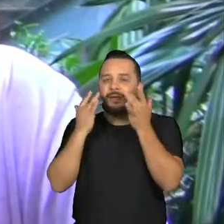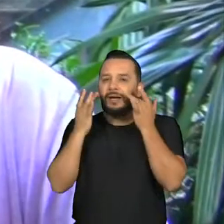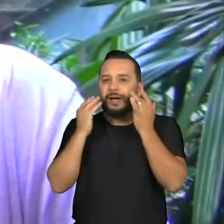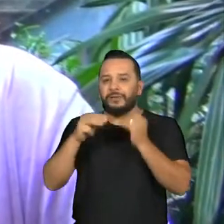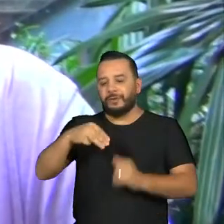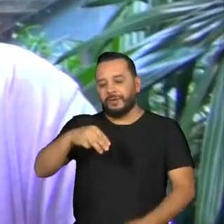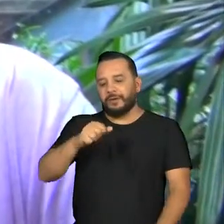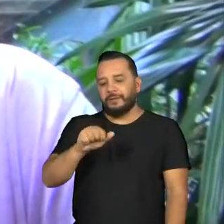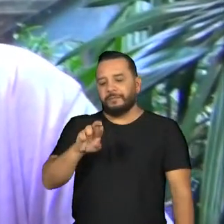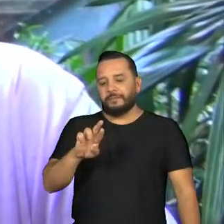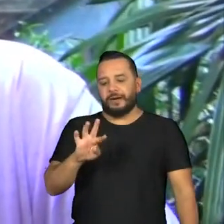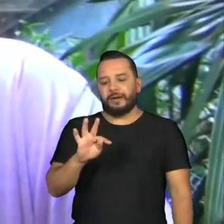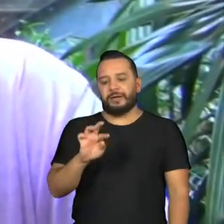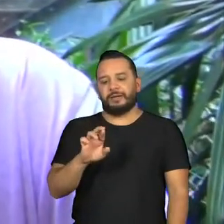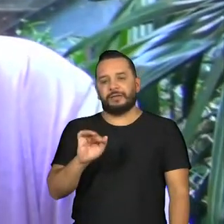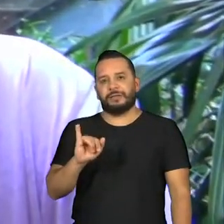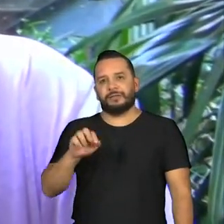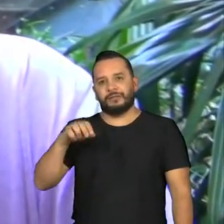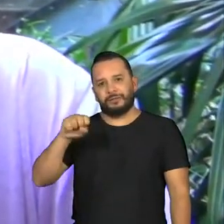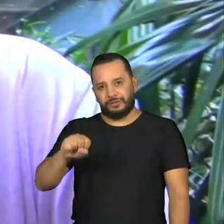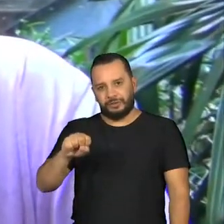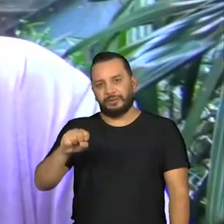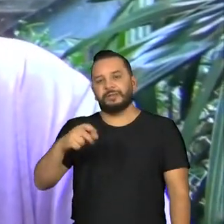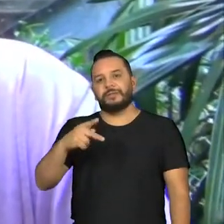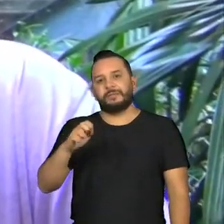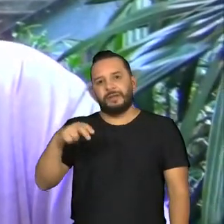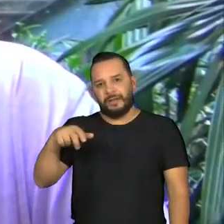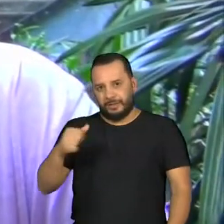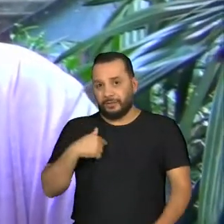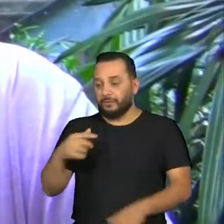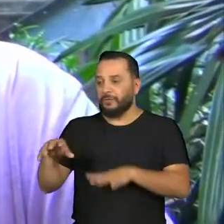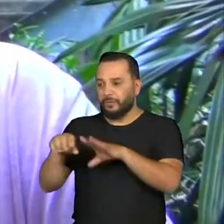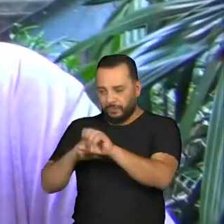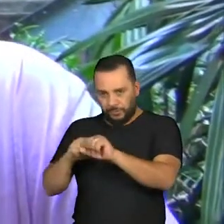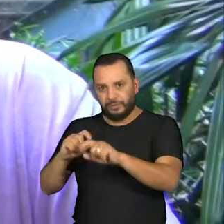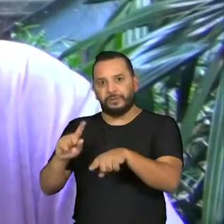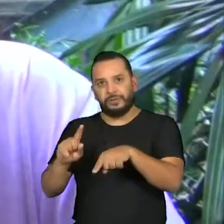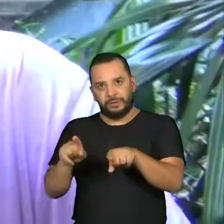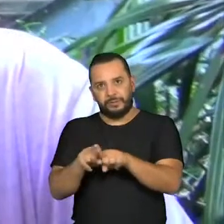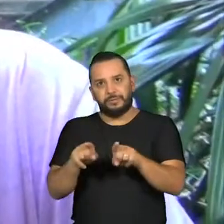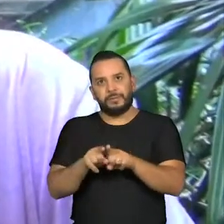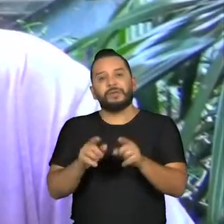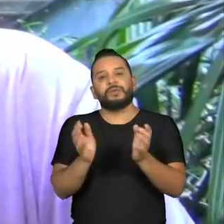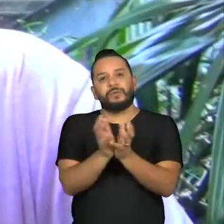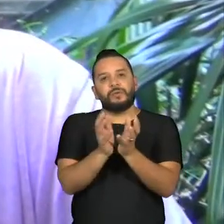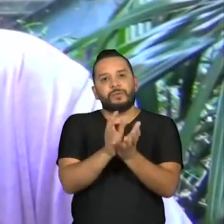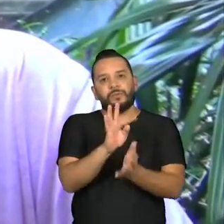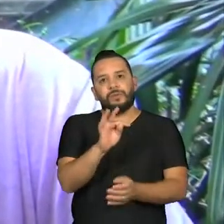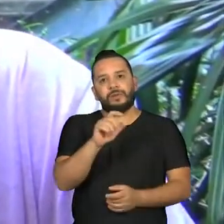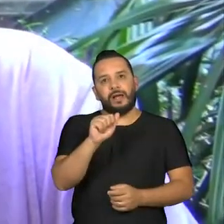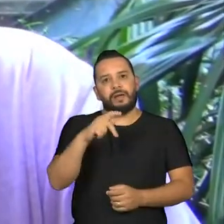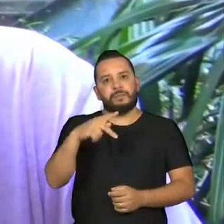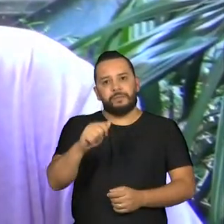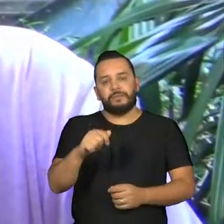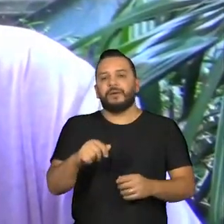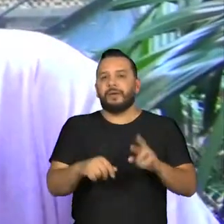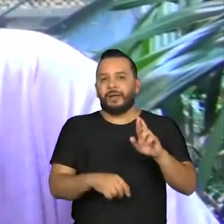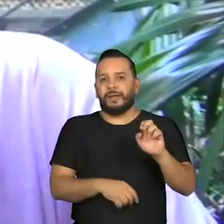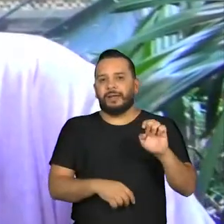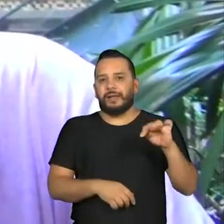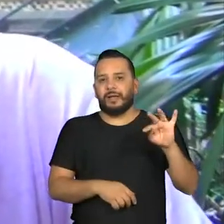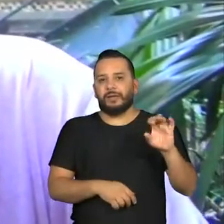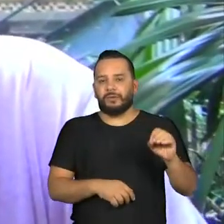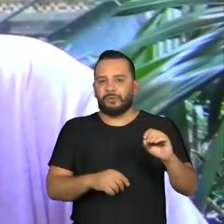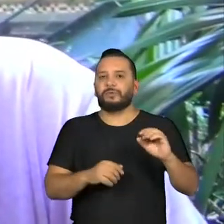Martins Pena. E assim que a gente se formou, a gente foi trabalhar também junto no Grupo Tapa, a convite do Renato Icaraí.